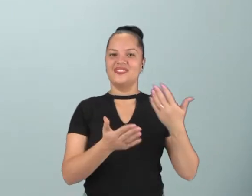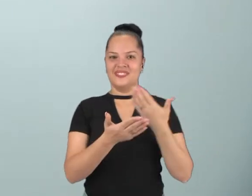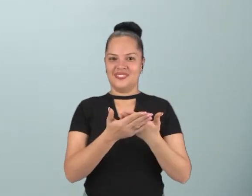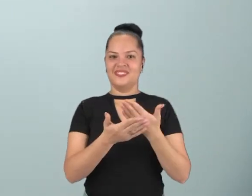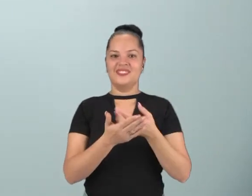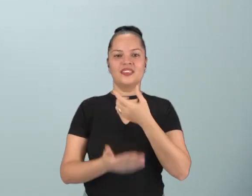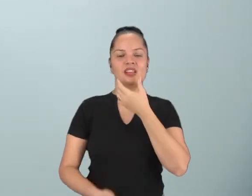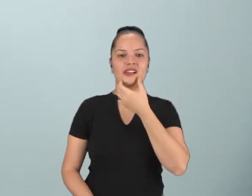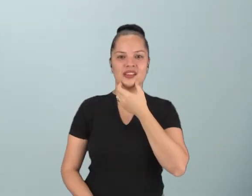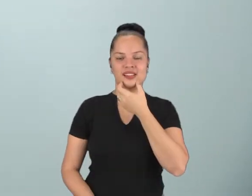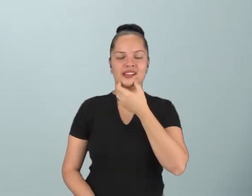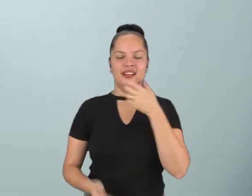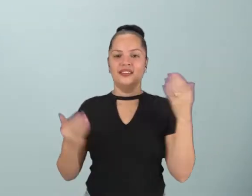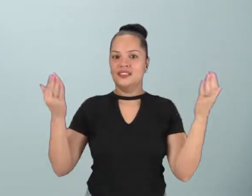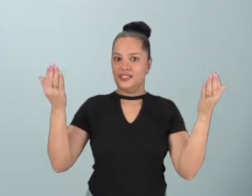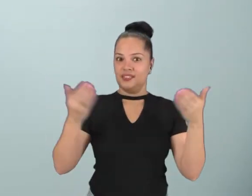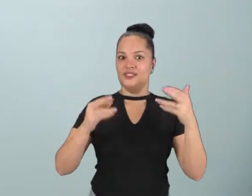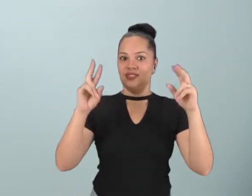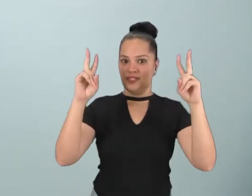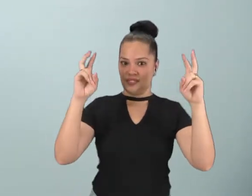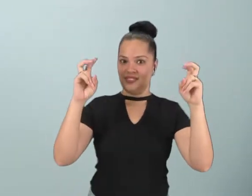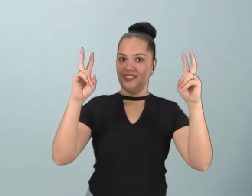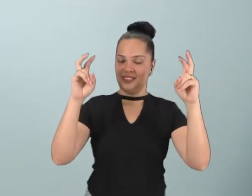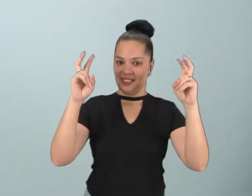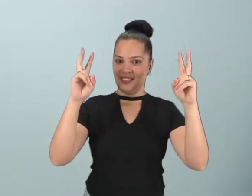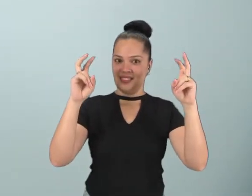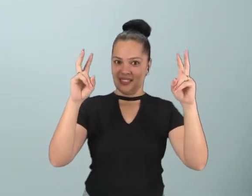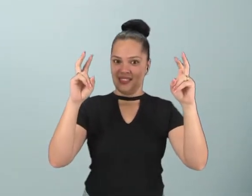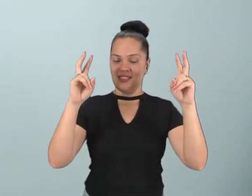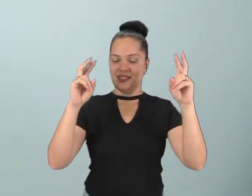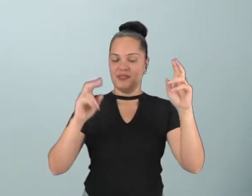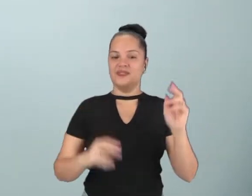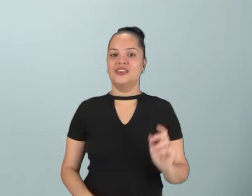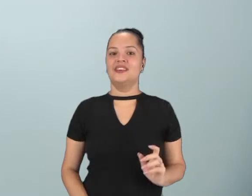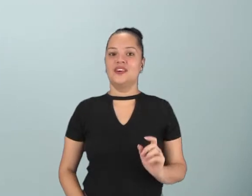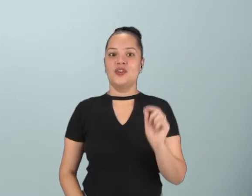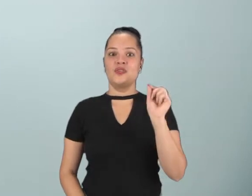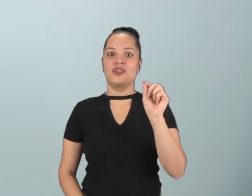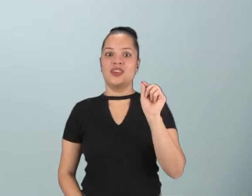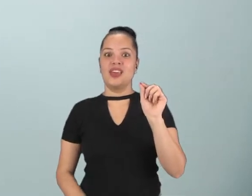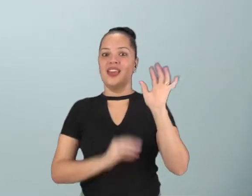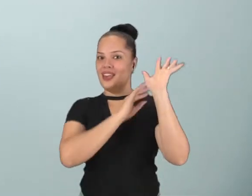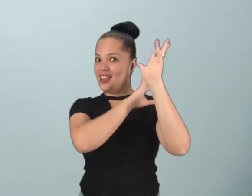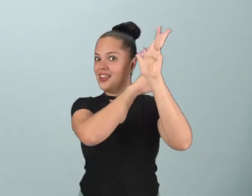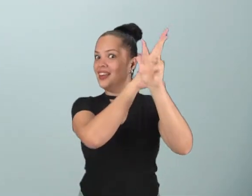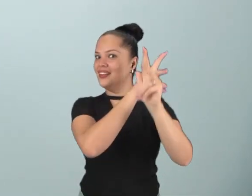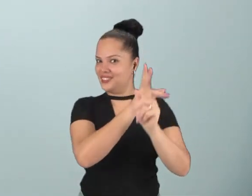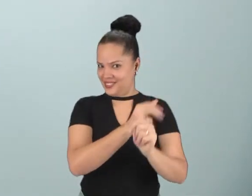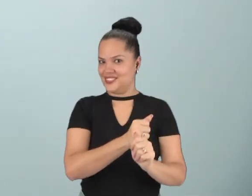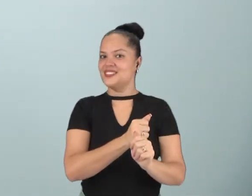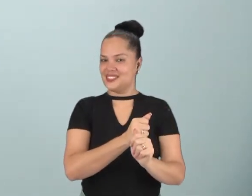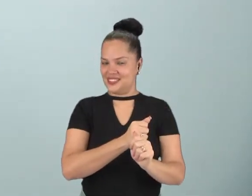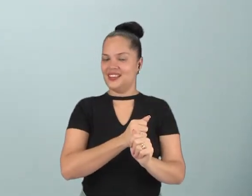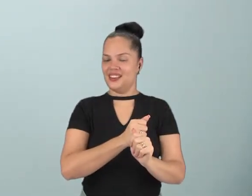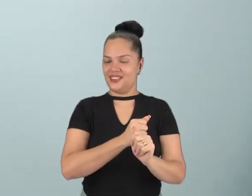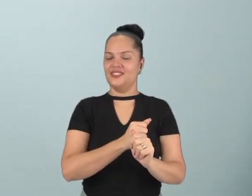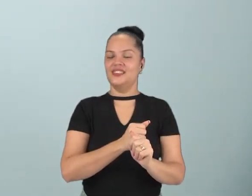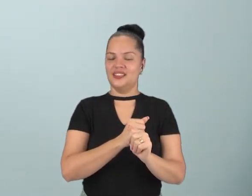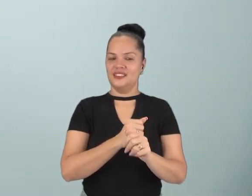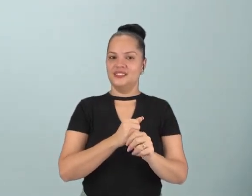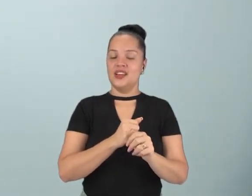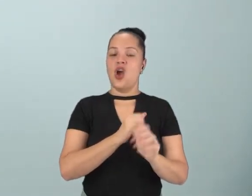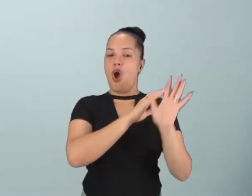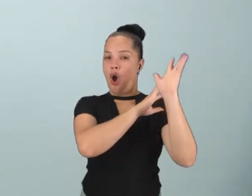aula de inglês. Hoje nós vamos trabalhar um pouquinho com review, vamos falar um pouquinho sobre revisão. Nós vamos revisar aos poucos